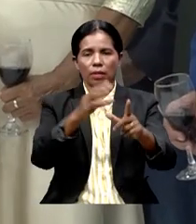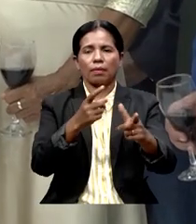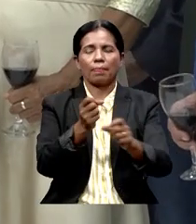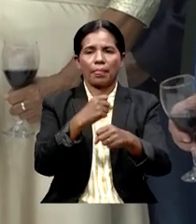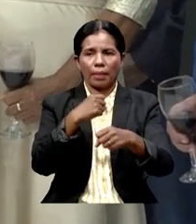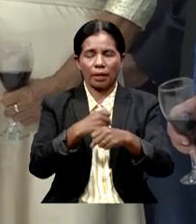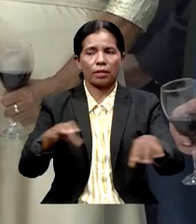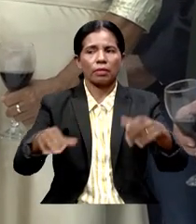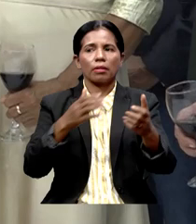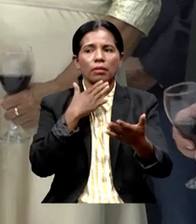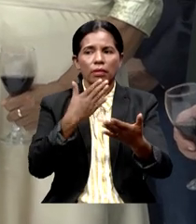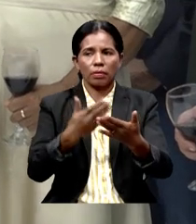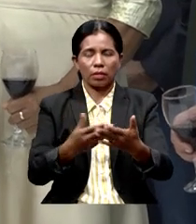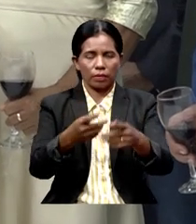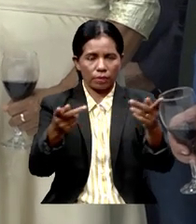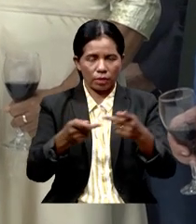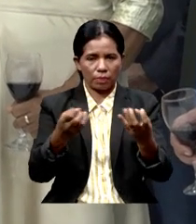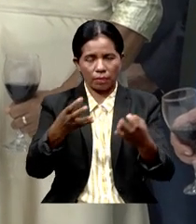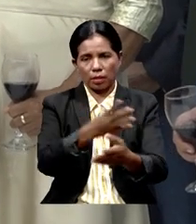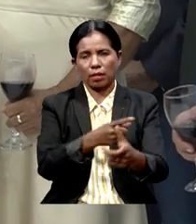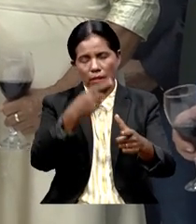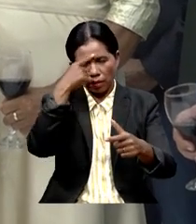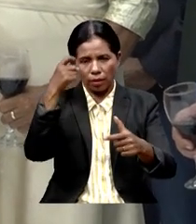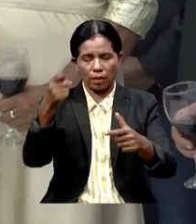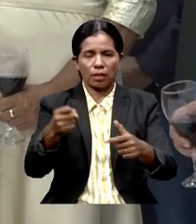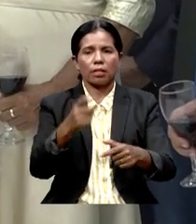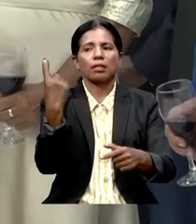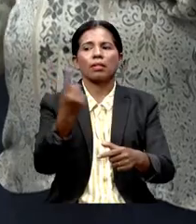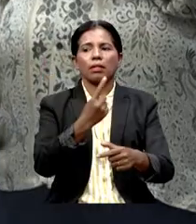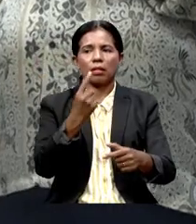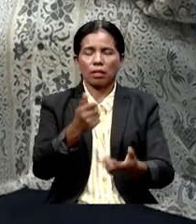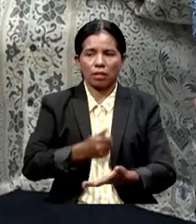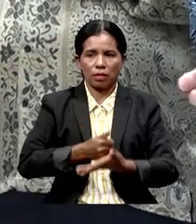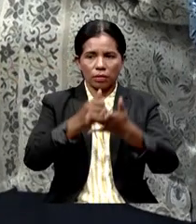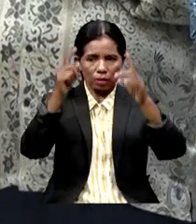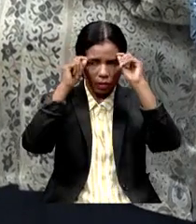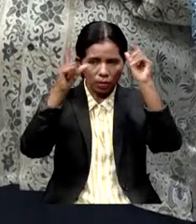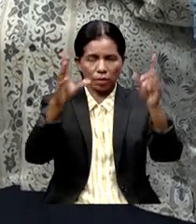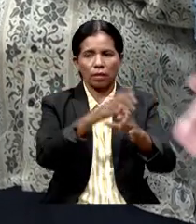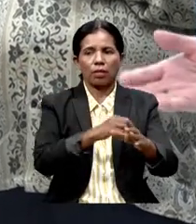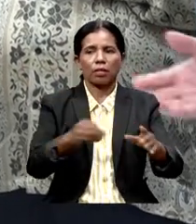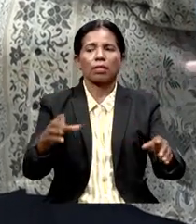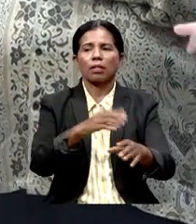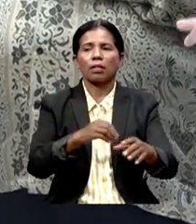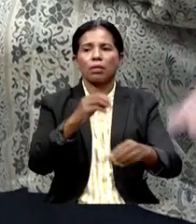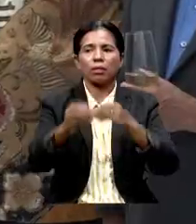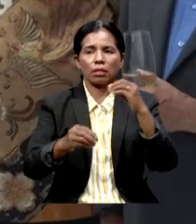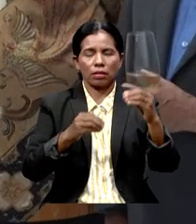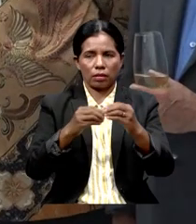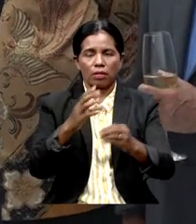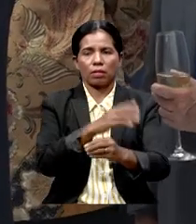halaona cooperação e a área Weiwen, também ne ba oin Xina se na fate na apoia Timor-Leste hodi hametin lutan relação